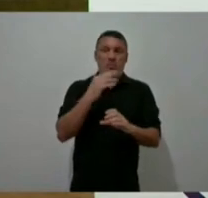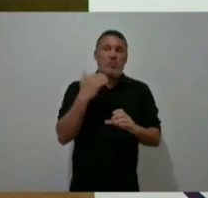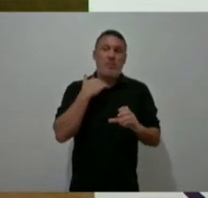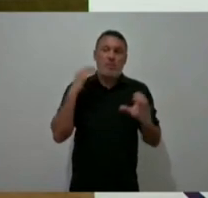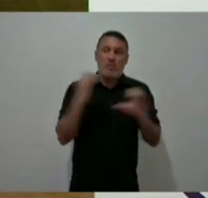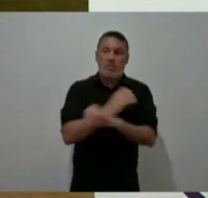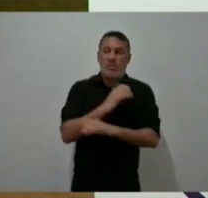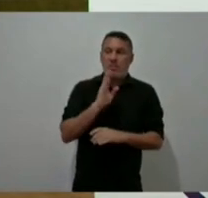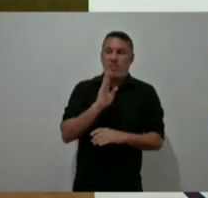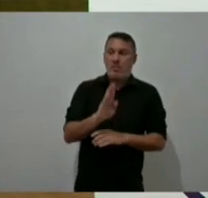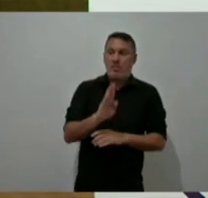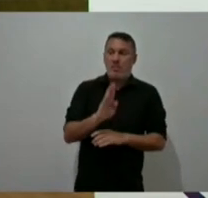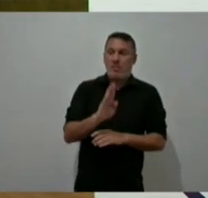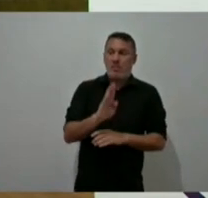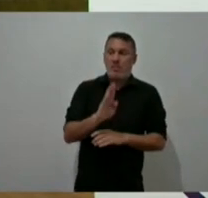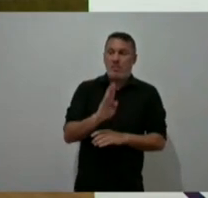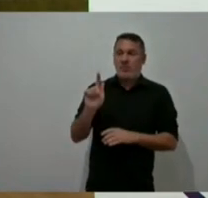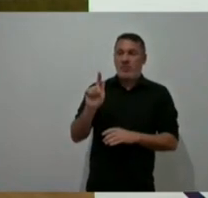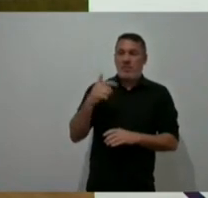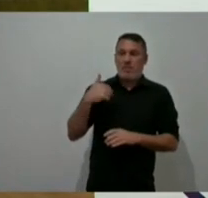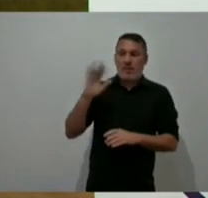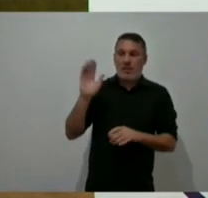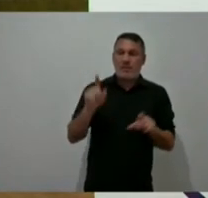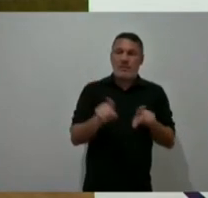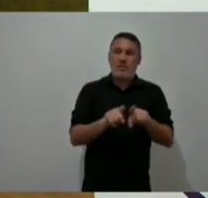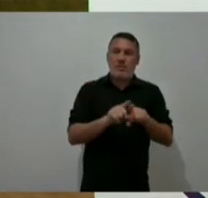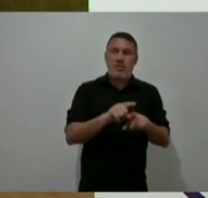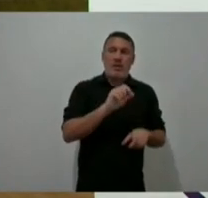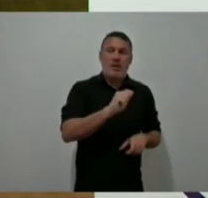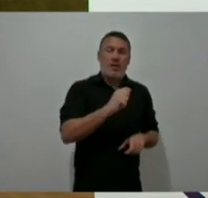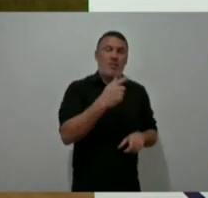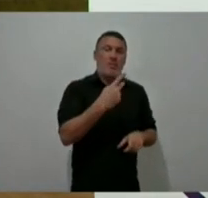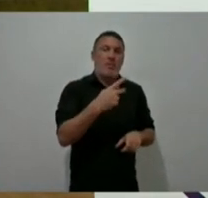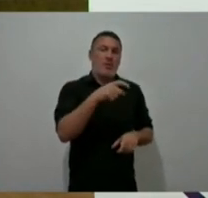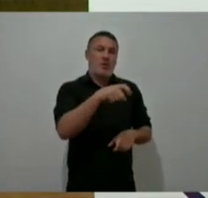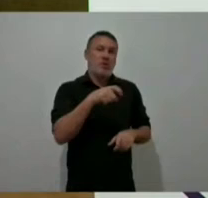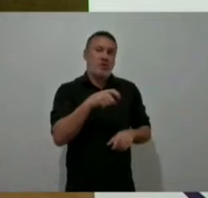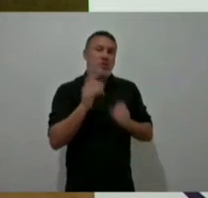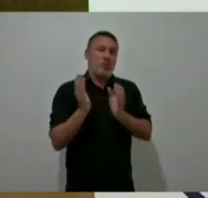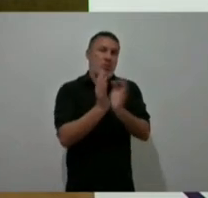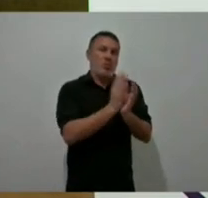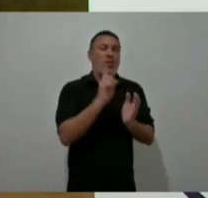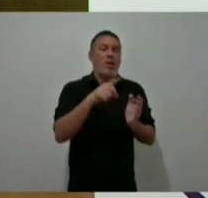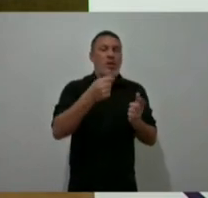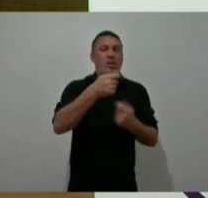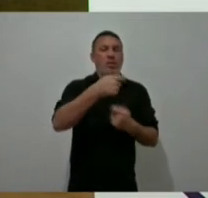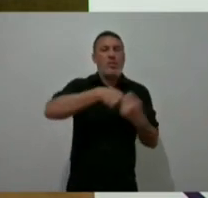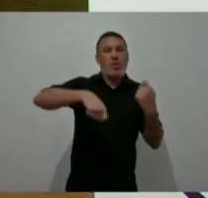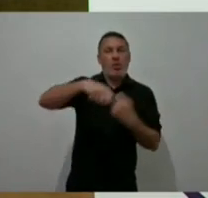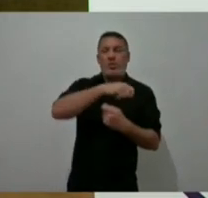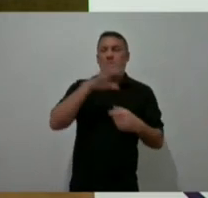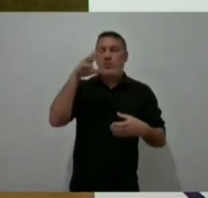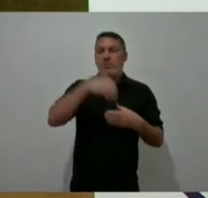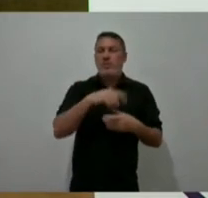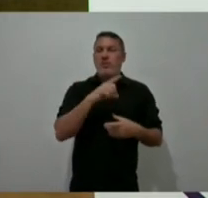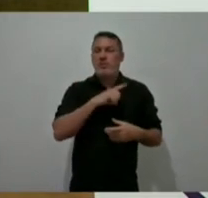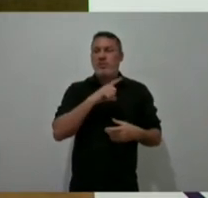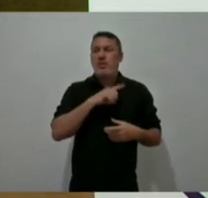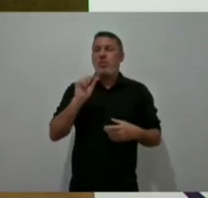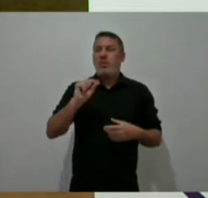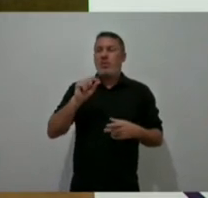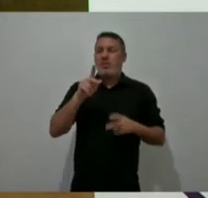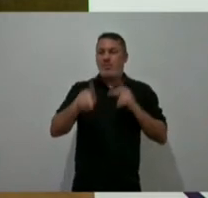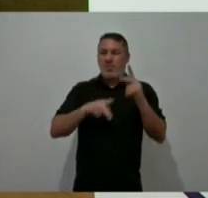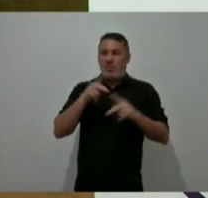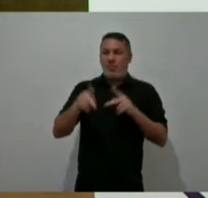a criação da APX Invest BTG+, uma linha de negócio onde a gente traz para o Capixaba todo um ecossistema integrado de